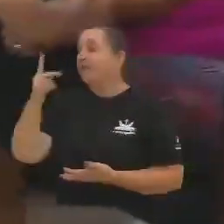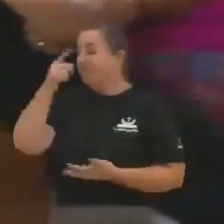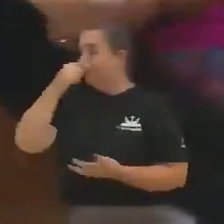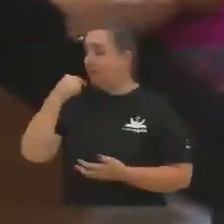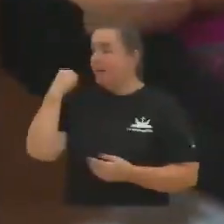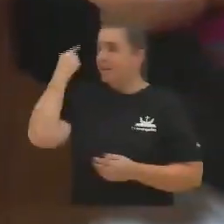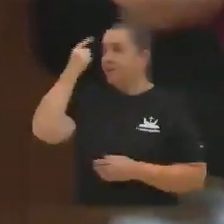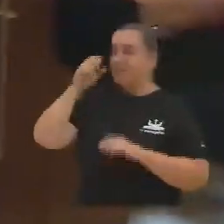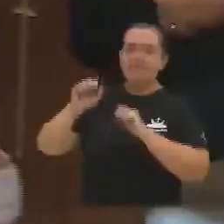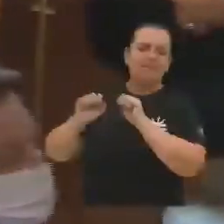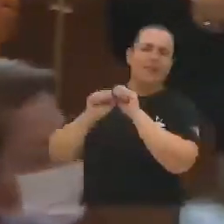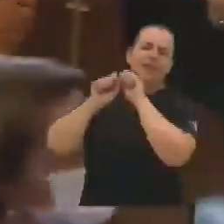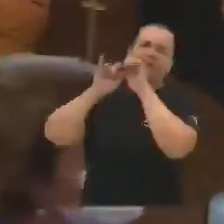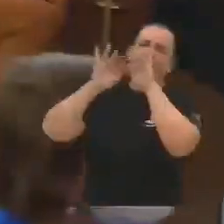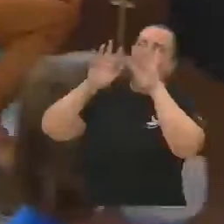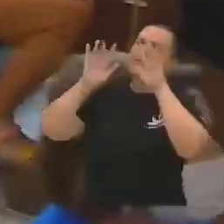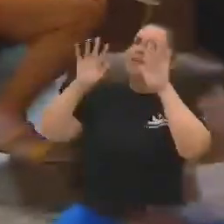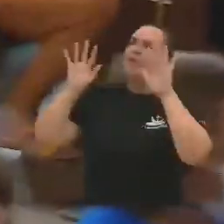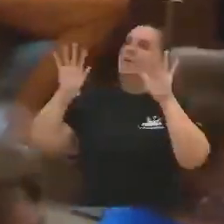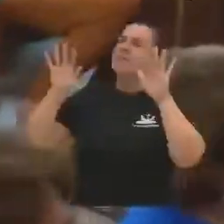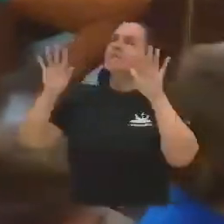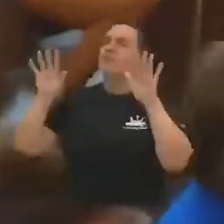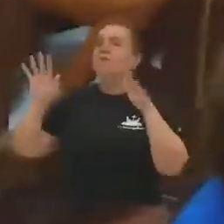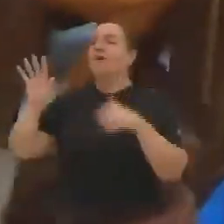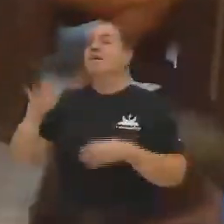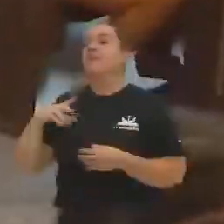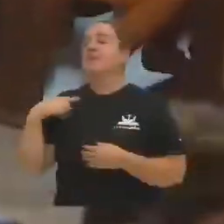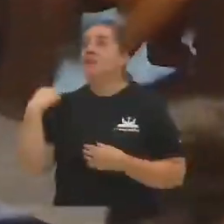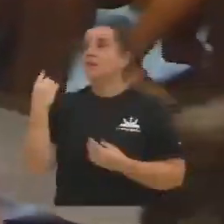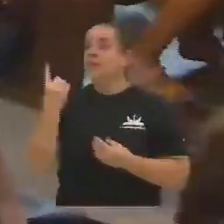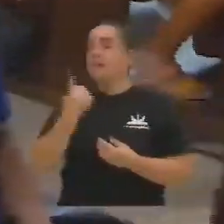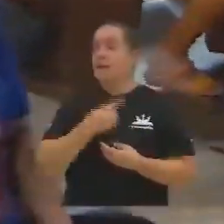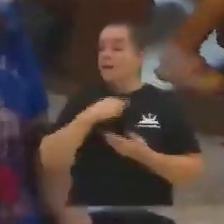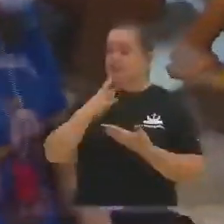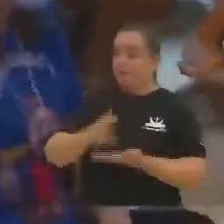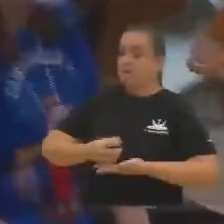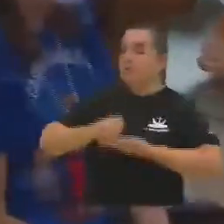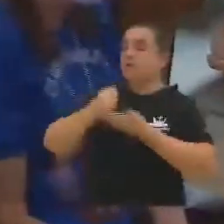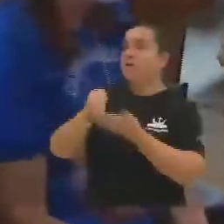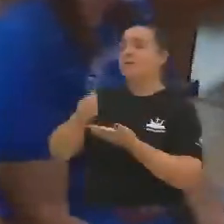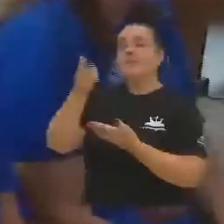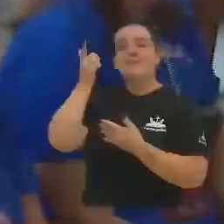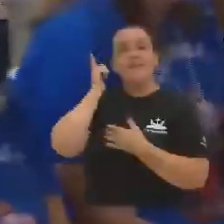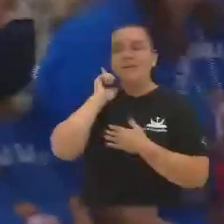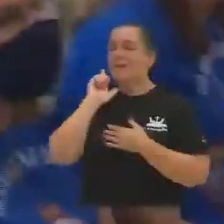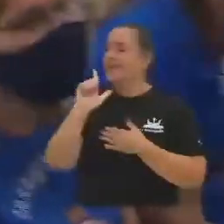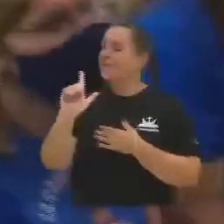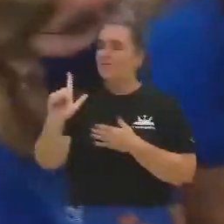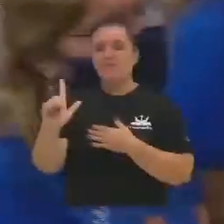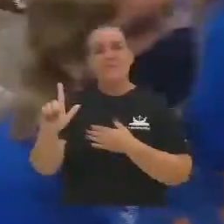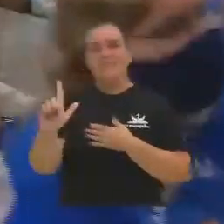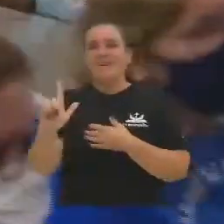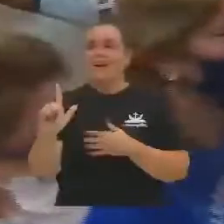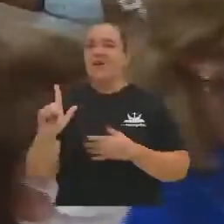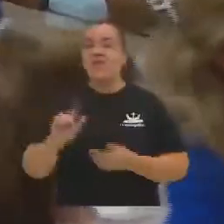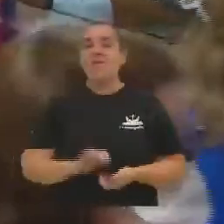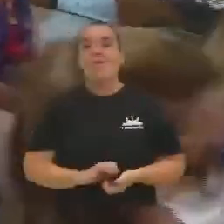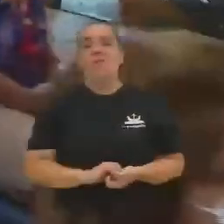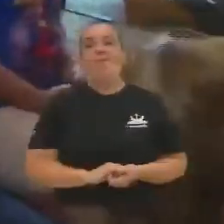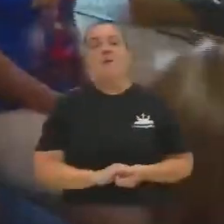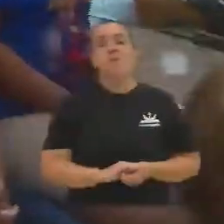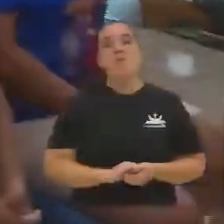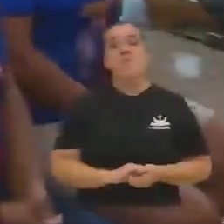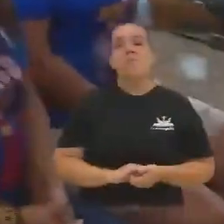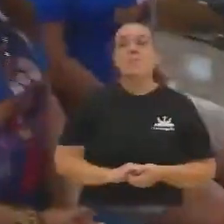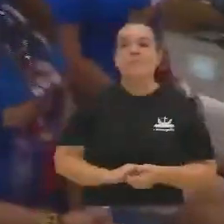Senhor, resplandeci a vossa face e nós seremos